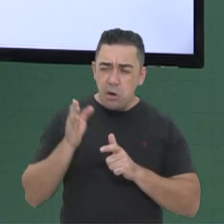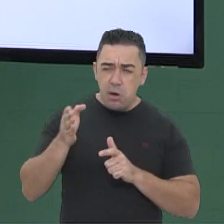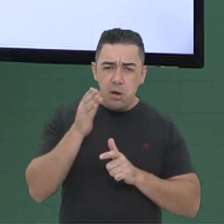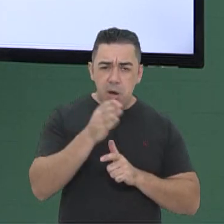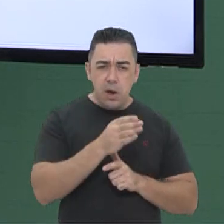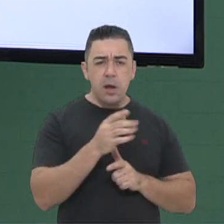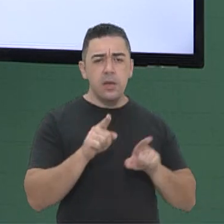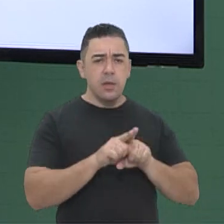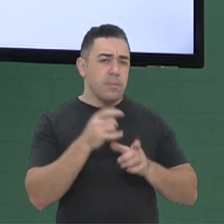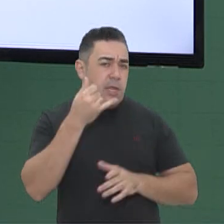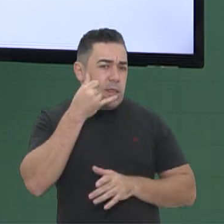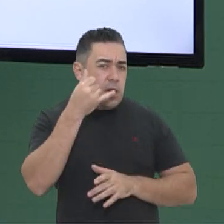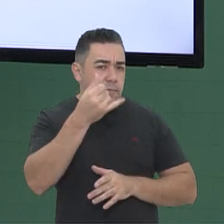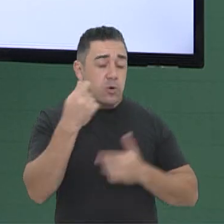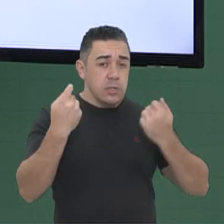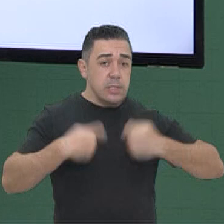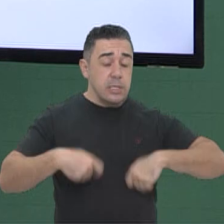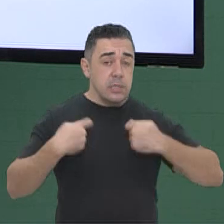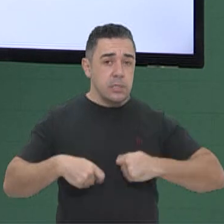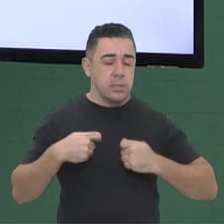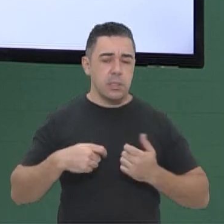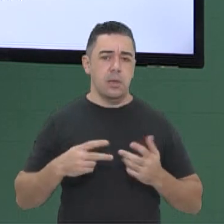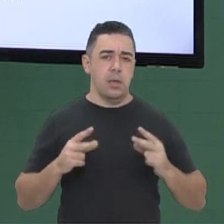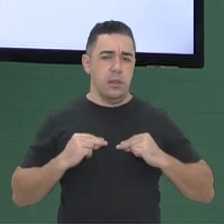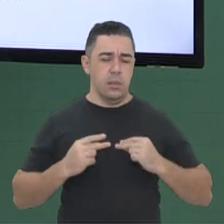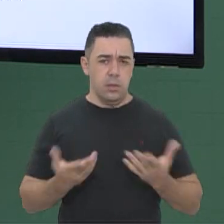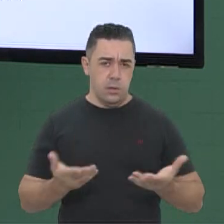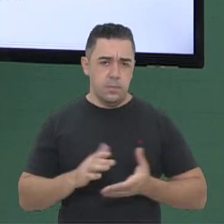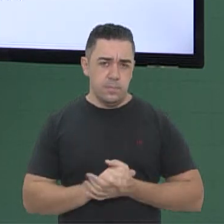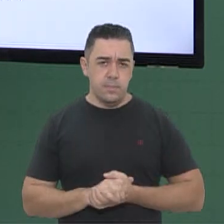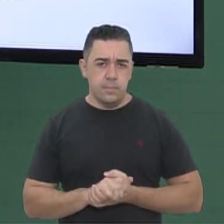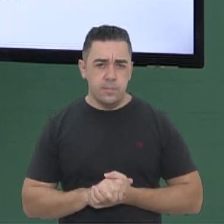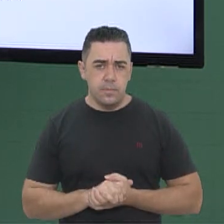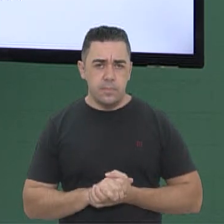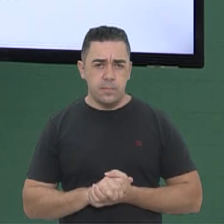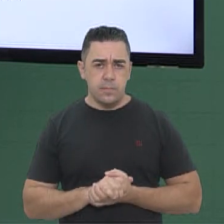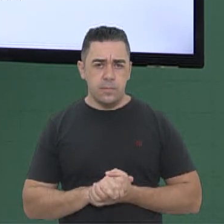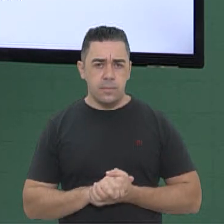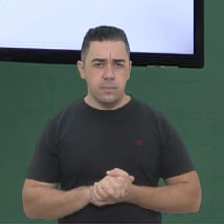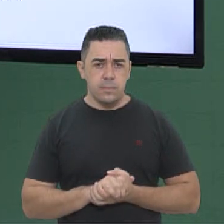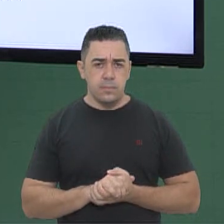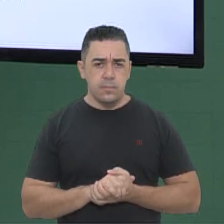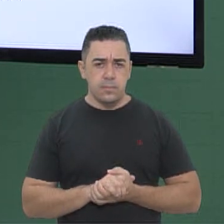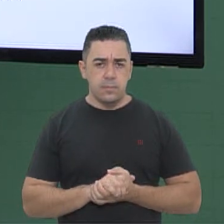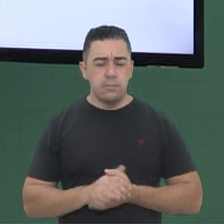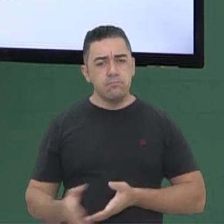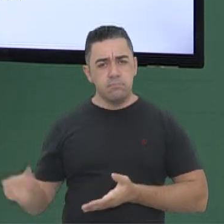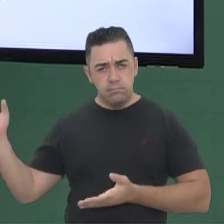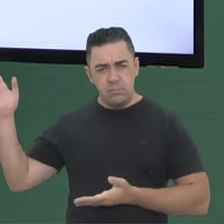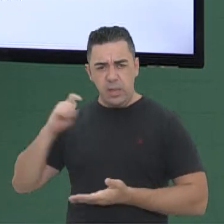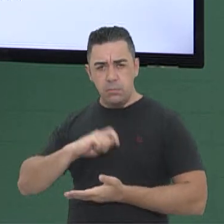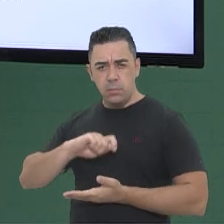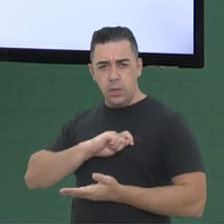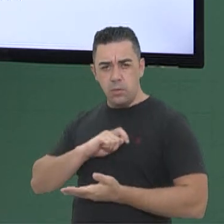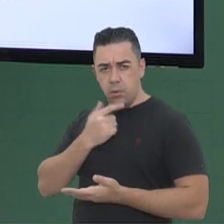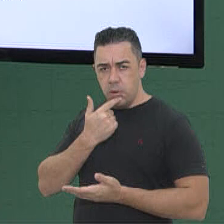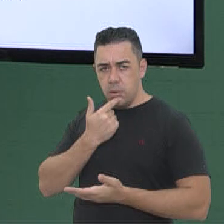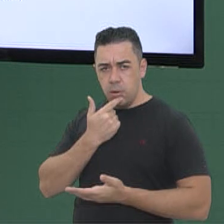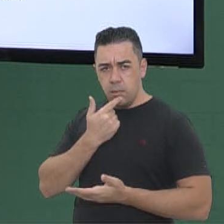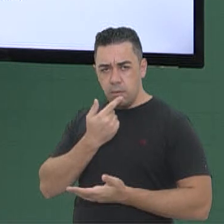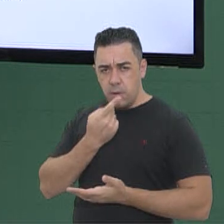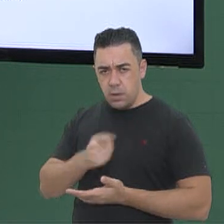serviços essenciais. Ok? Incluso sobre a segurança,